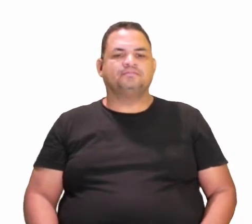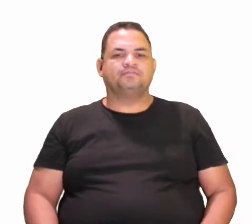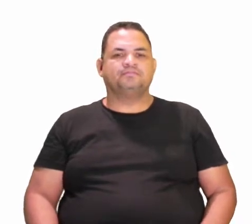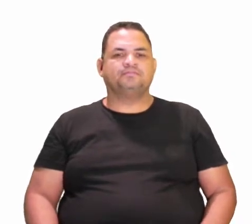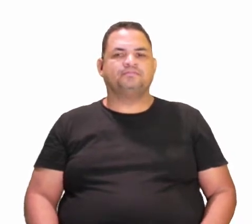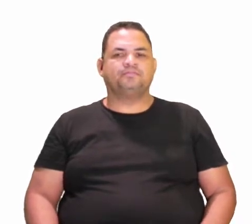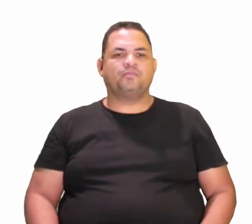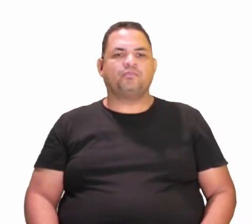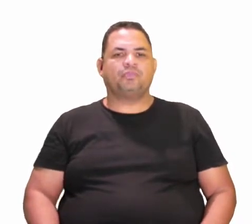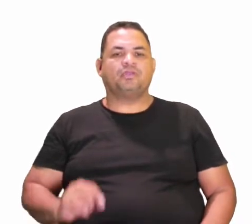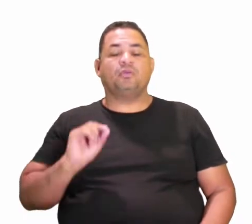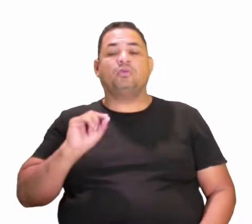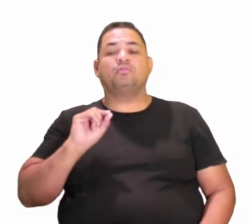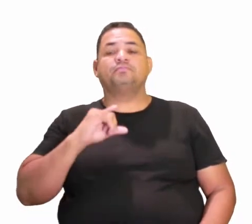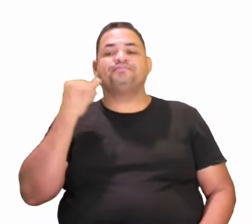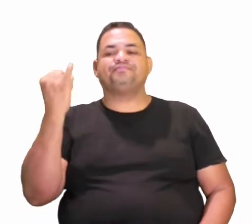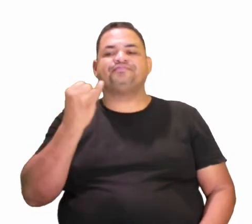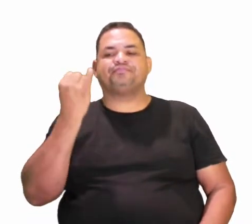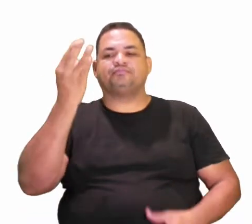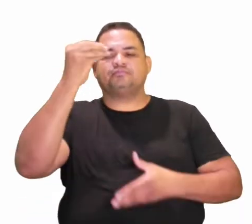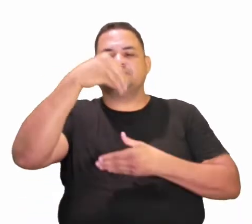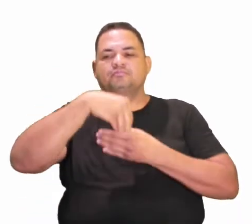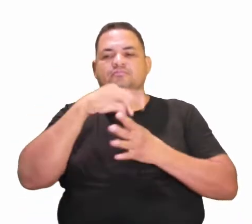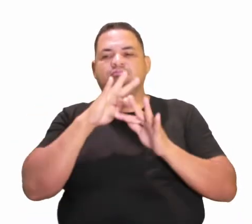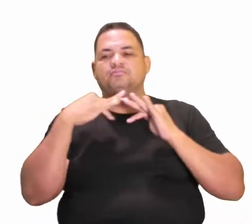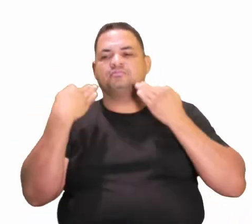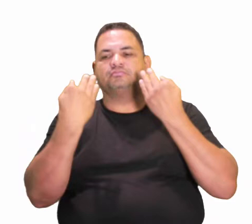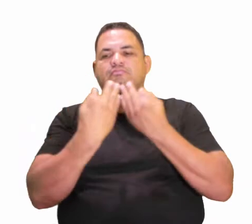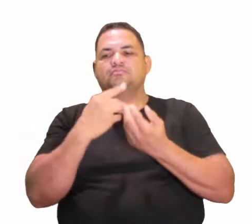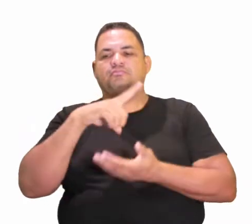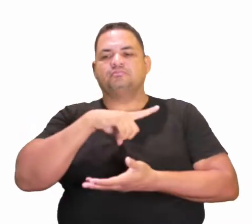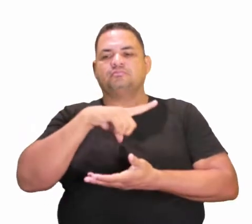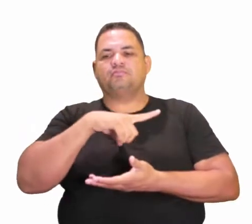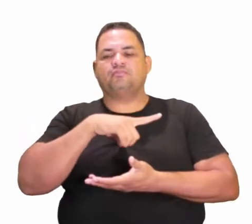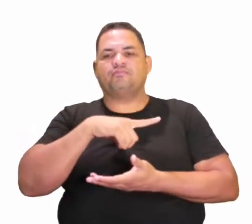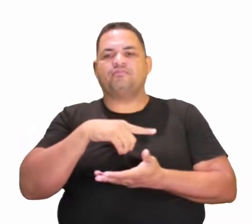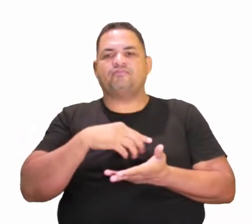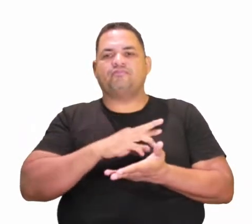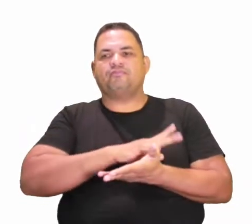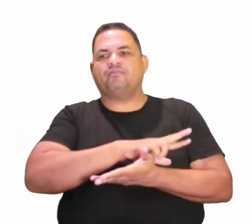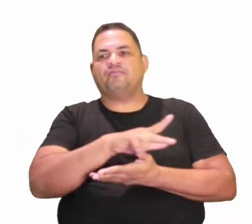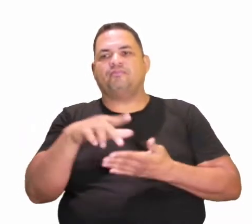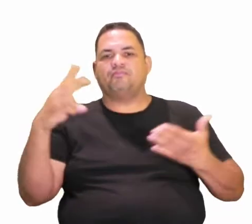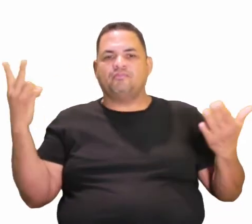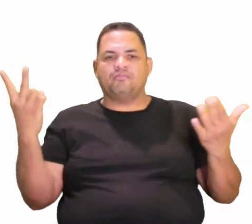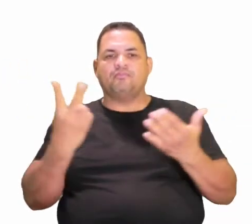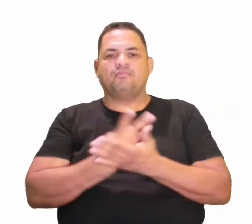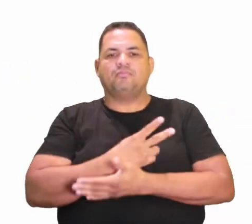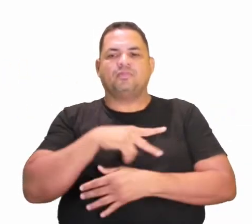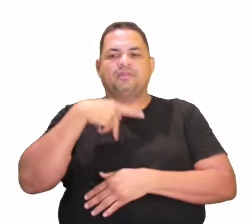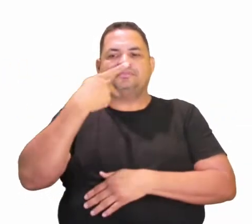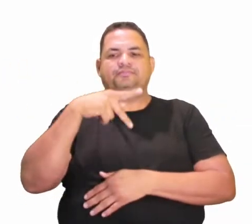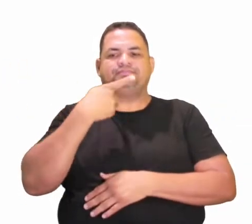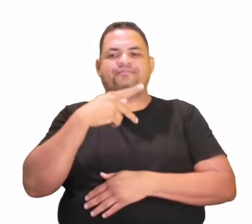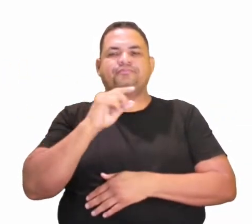a family? O que é importante numa família? Nós temos várias situações aqui para você